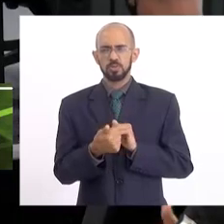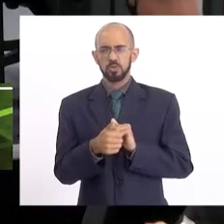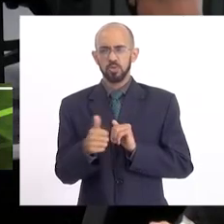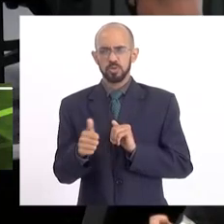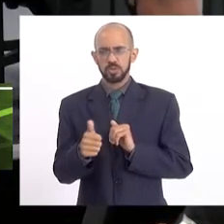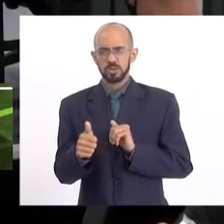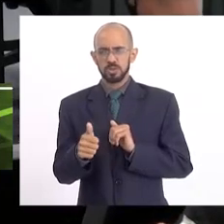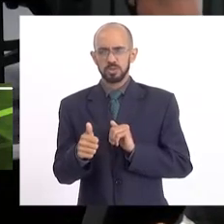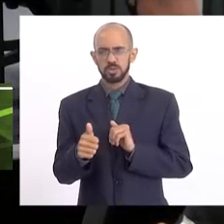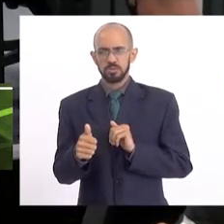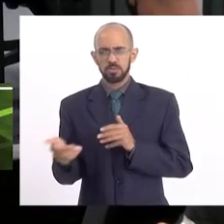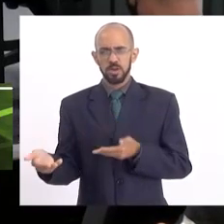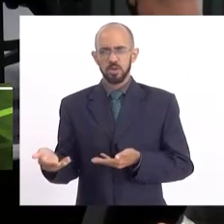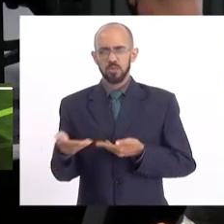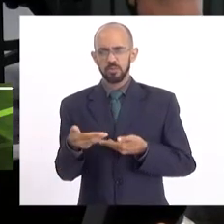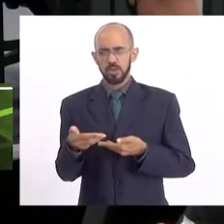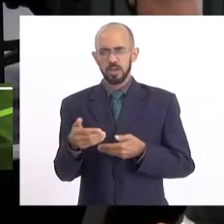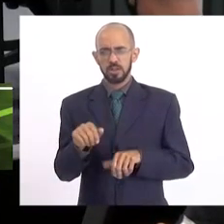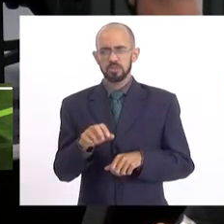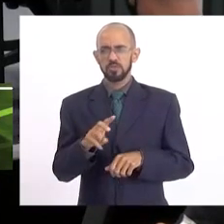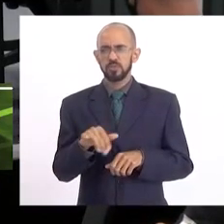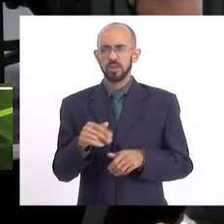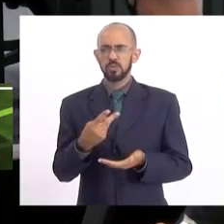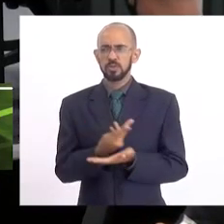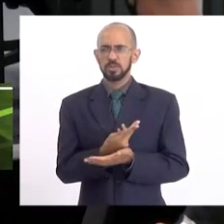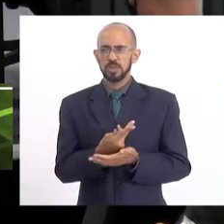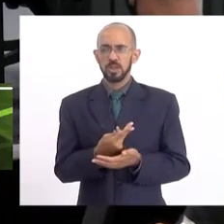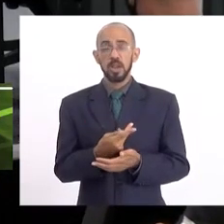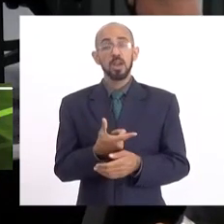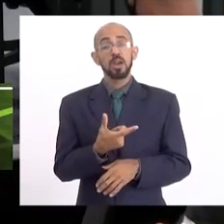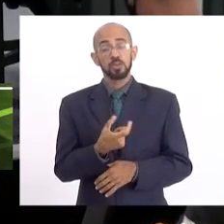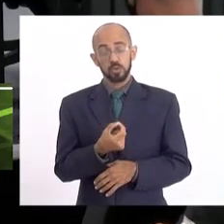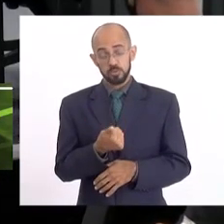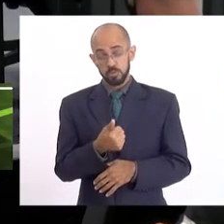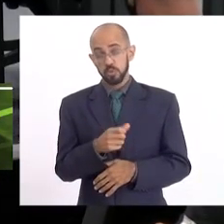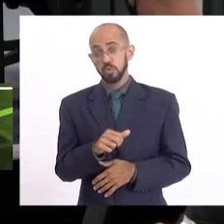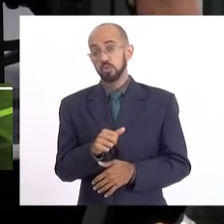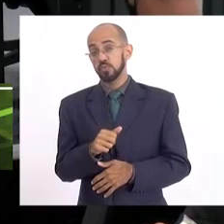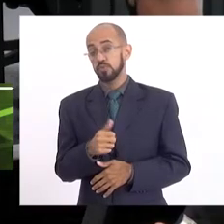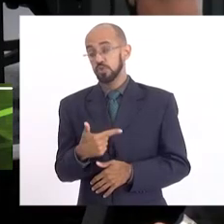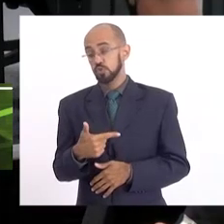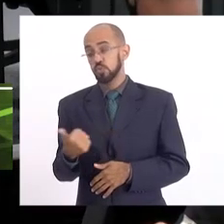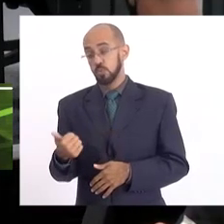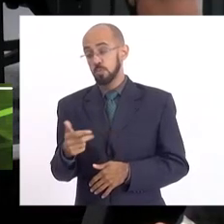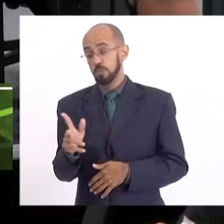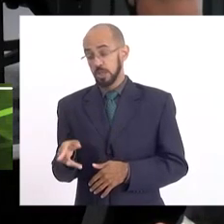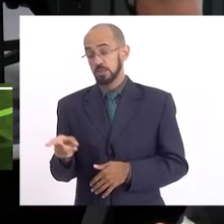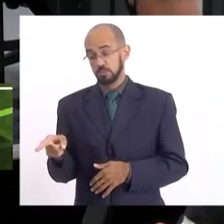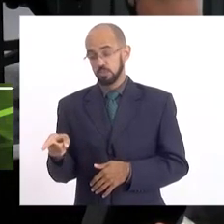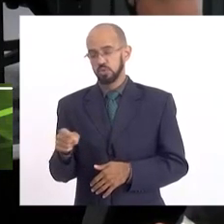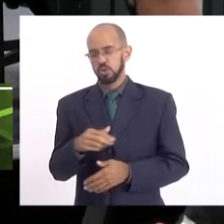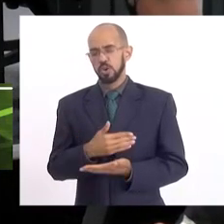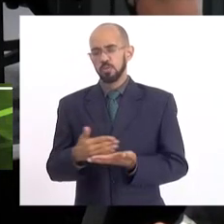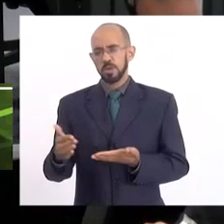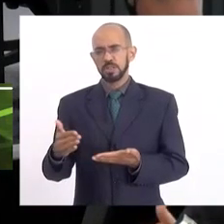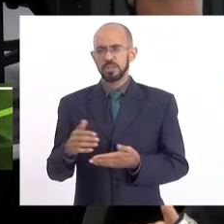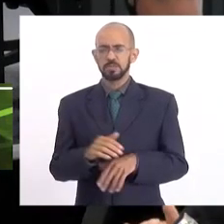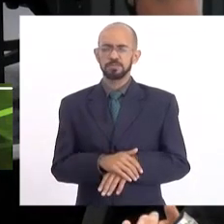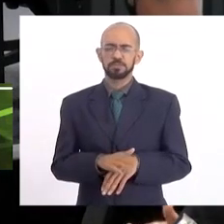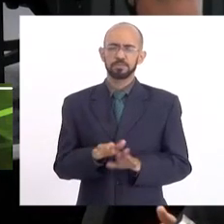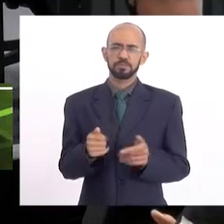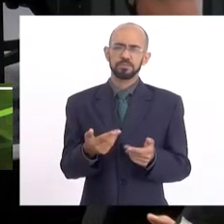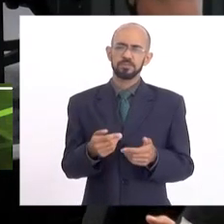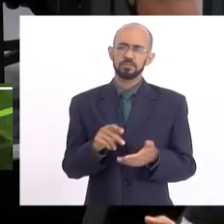A perspectiva é que isso ocorra quando... Comece ainda esse ano. Comece a convocação desse ano. Então, assim, na verdade,